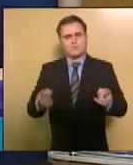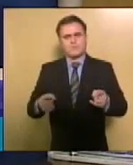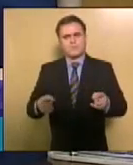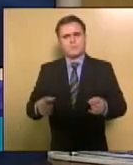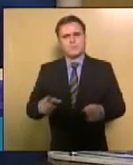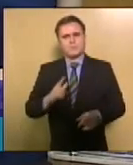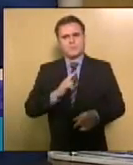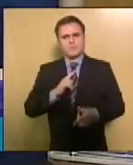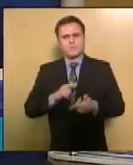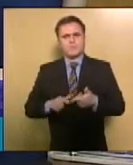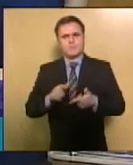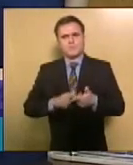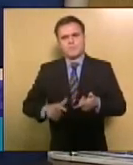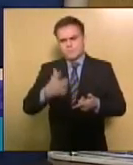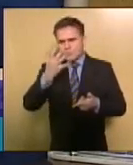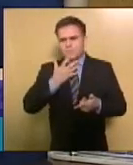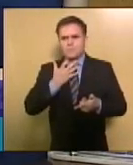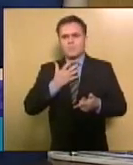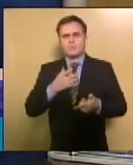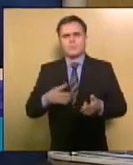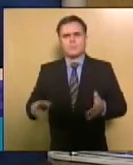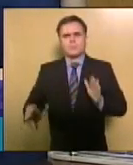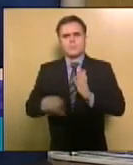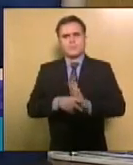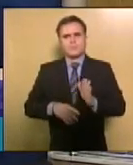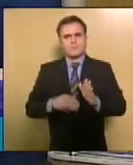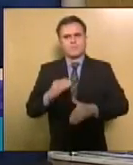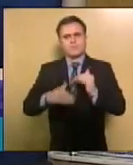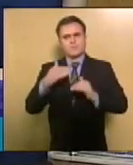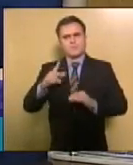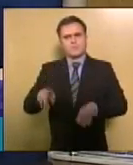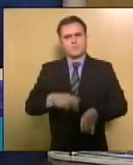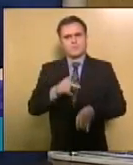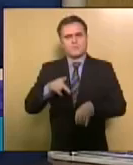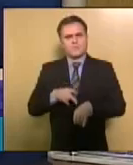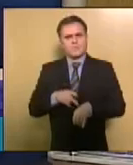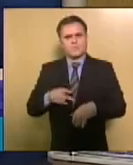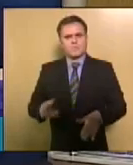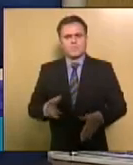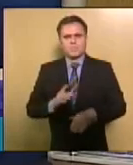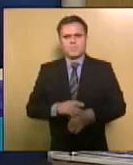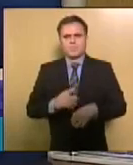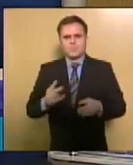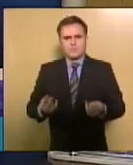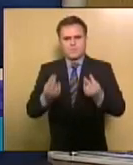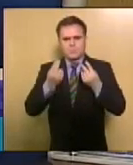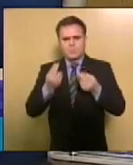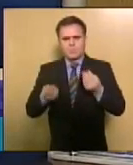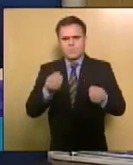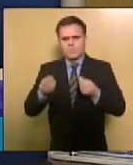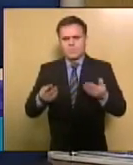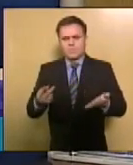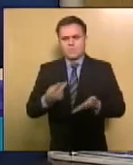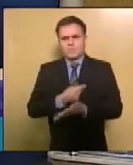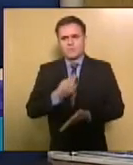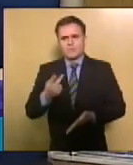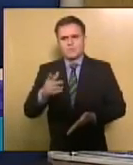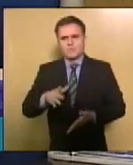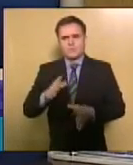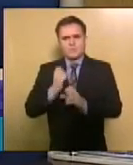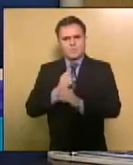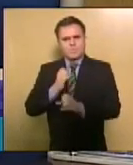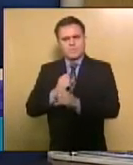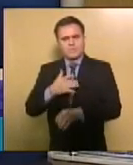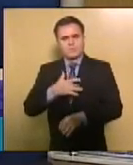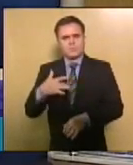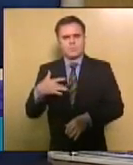consequências severas sobre o o próprio desenvolvimento econômico do país Olha o que que nós pegamos aqui nos dados da Saúde se a